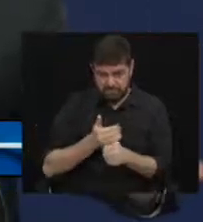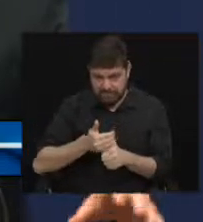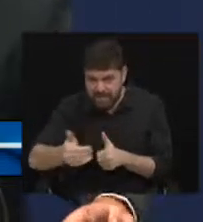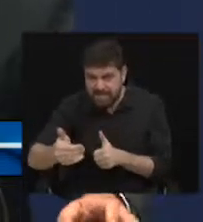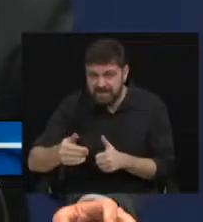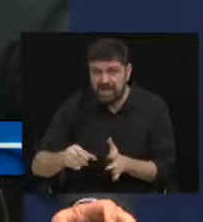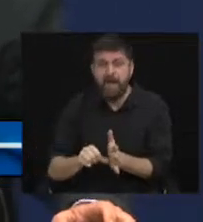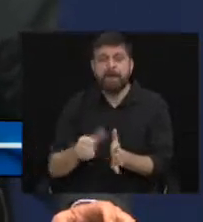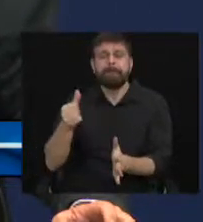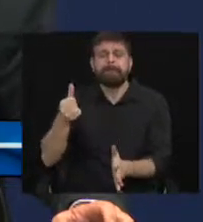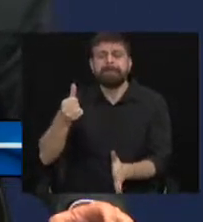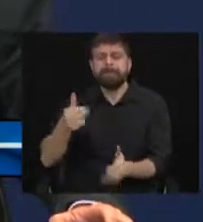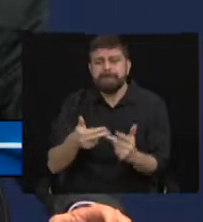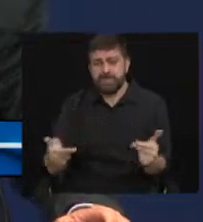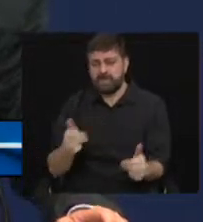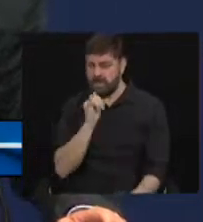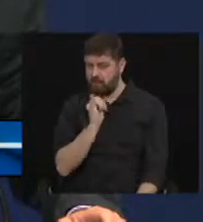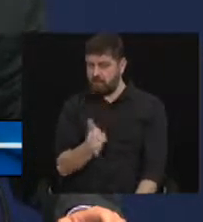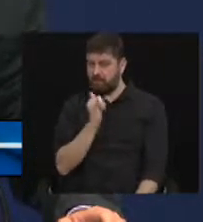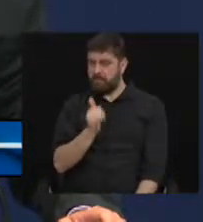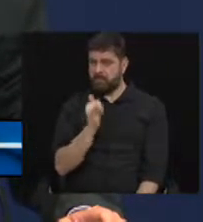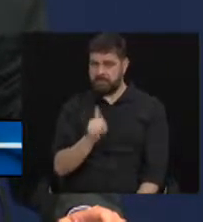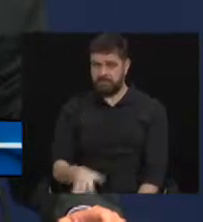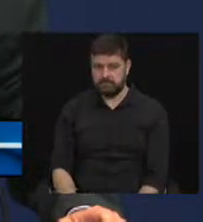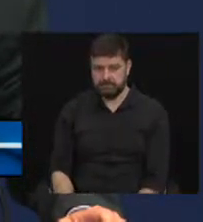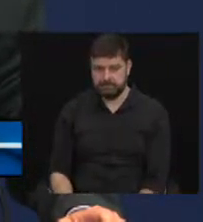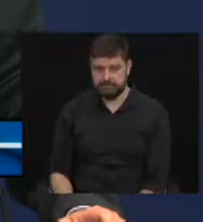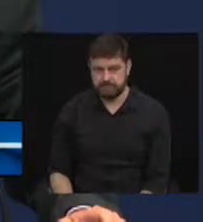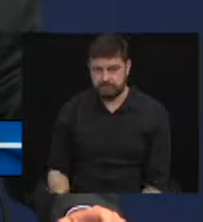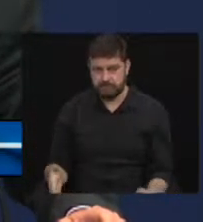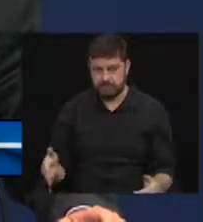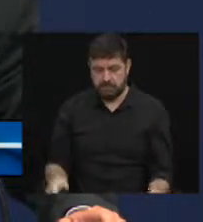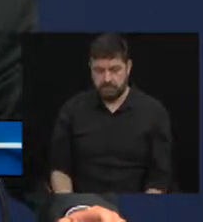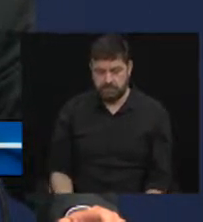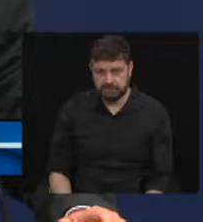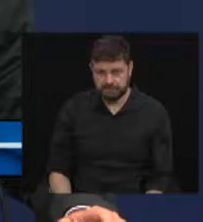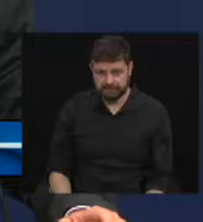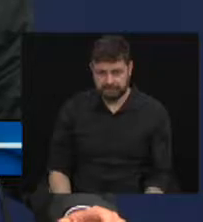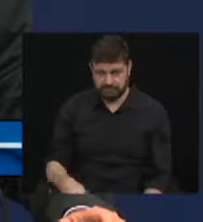esse governo ficou muito parecido ao governo curtíssimo do Pedro Serafim.